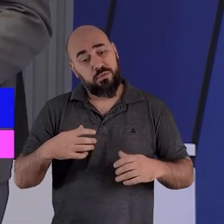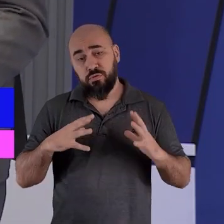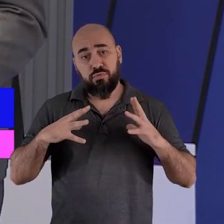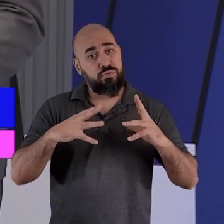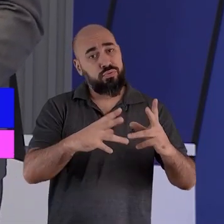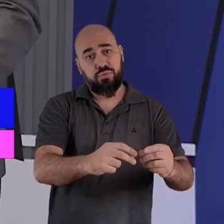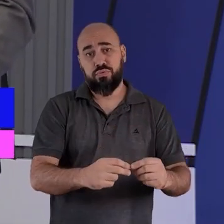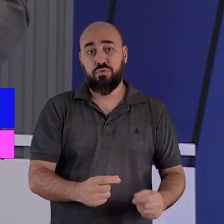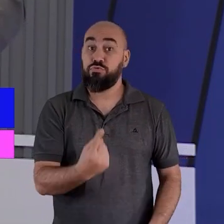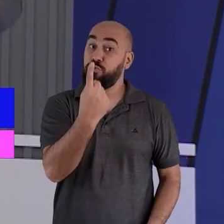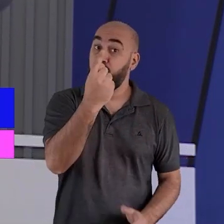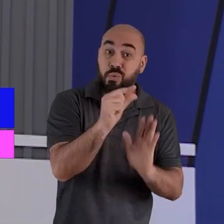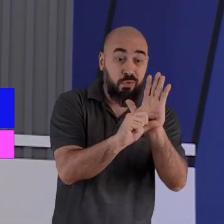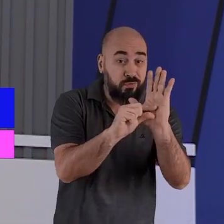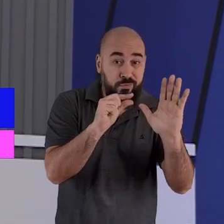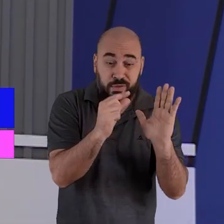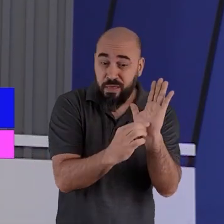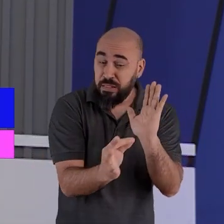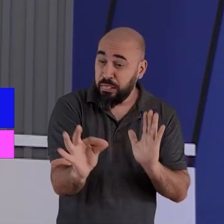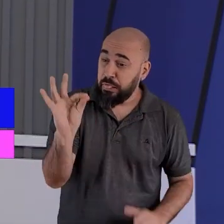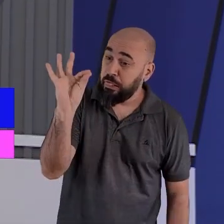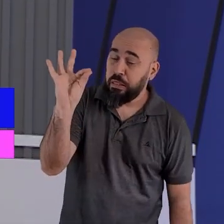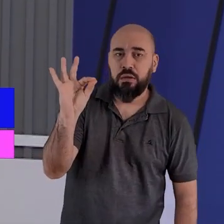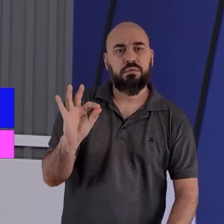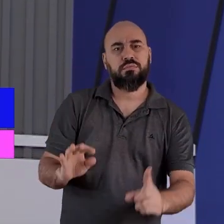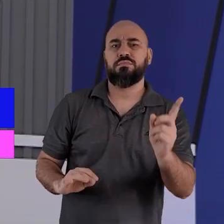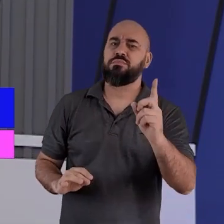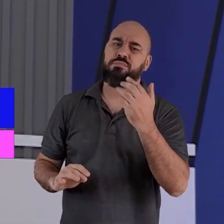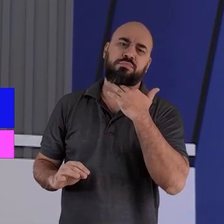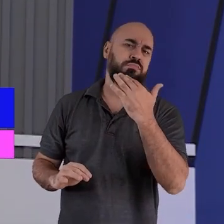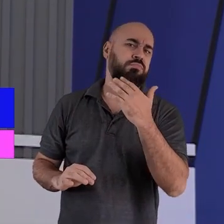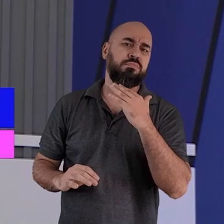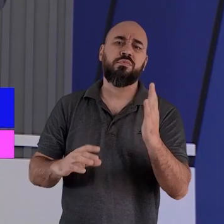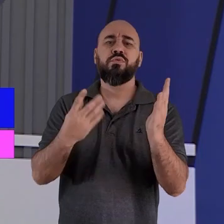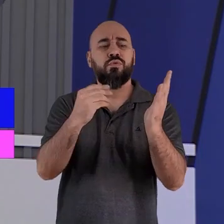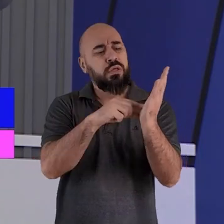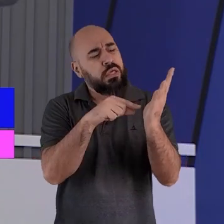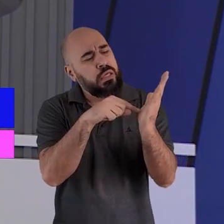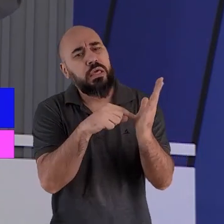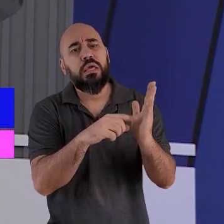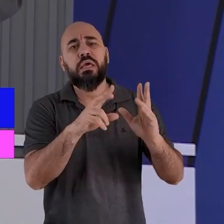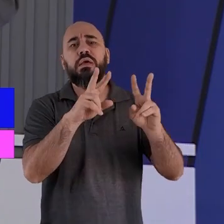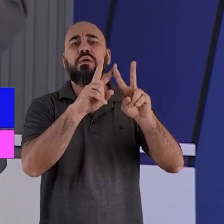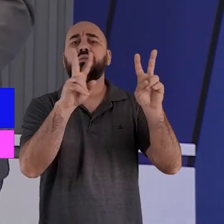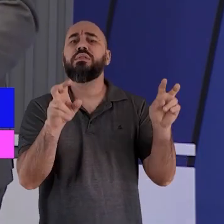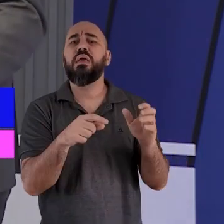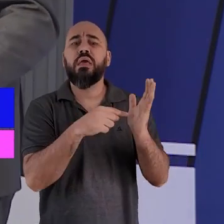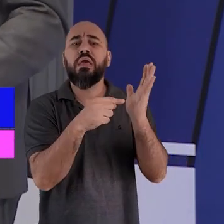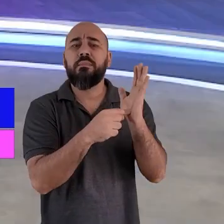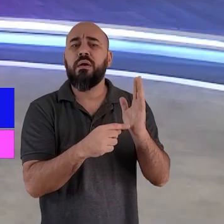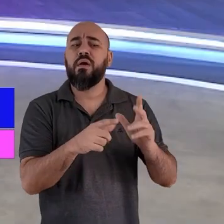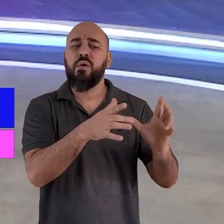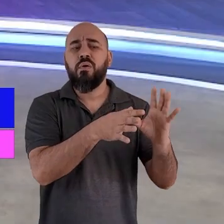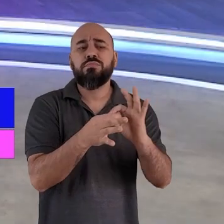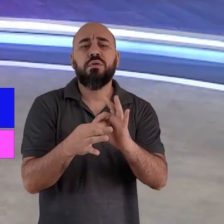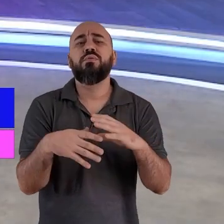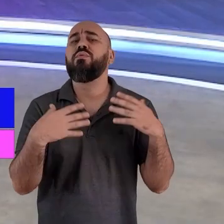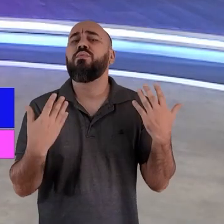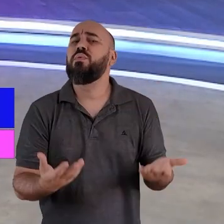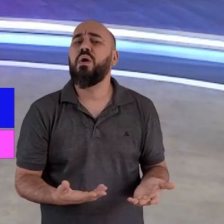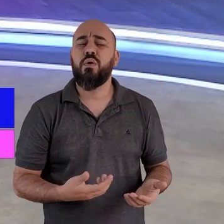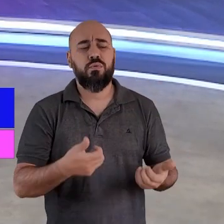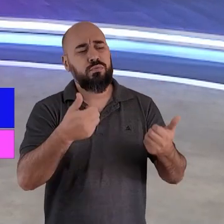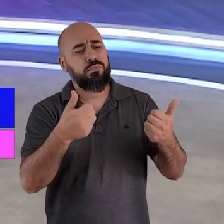quando você pega um verso bíblico, você tem que considerar onde ele está, o que é que ele está dizendo. Isso